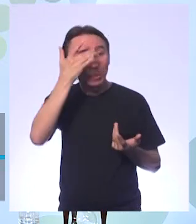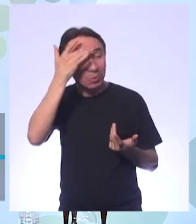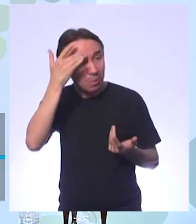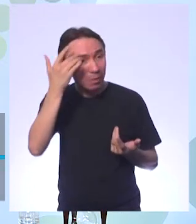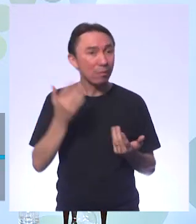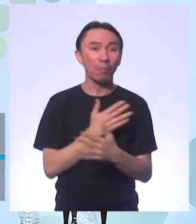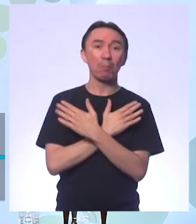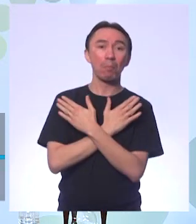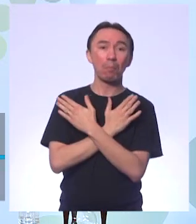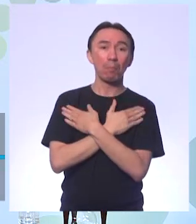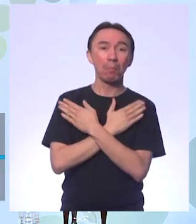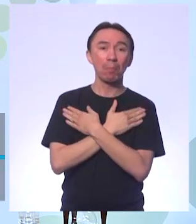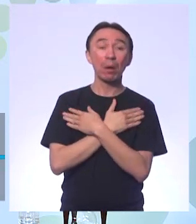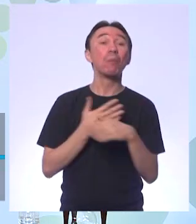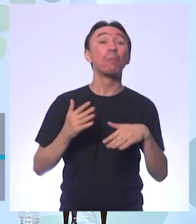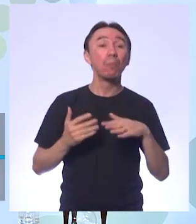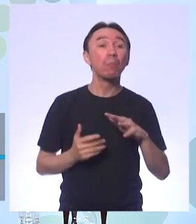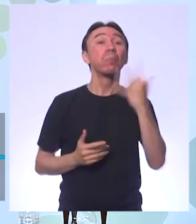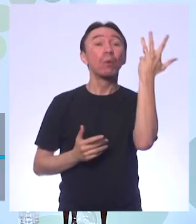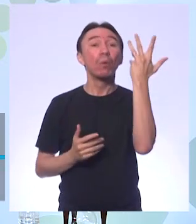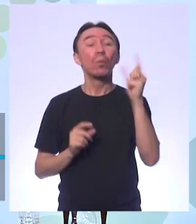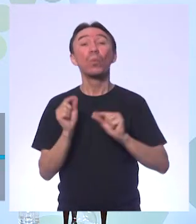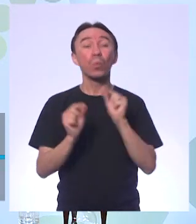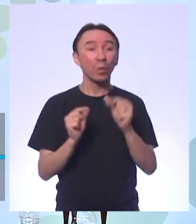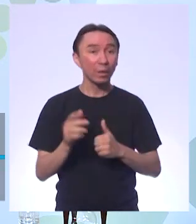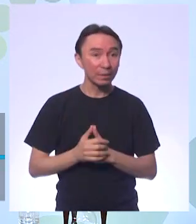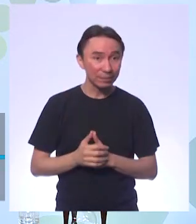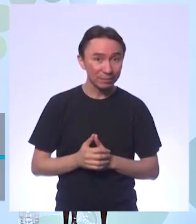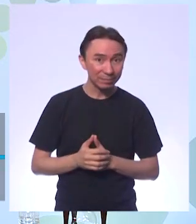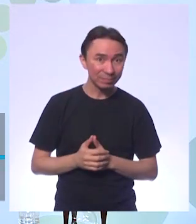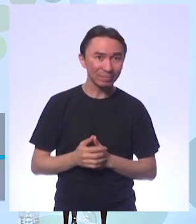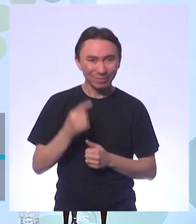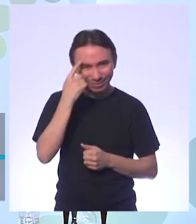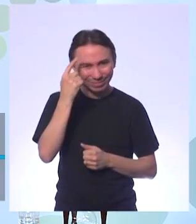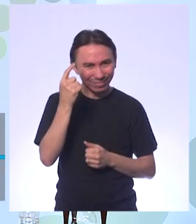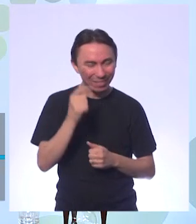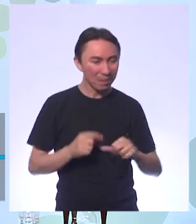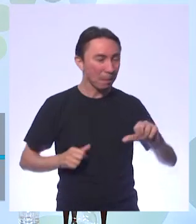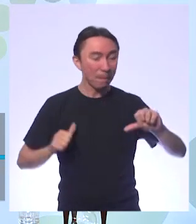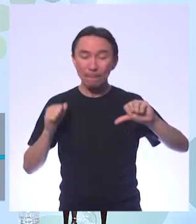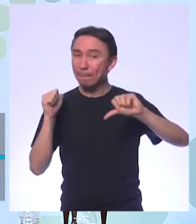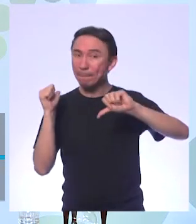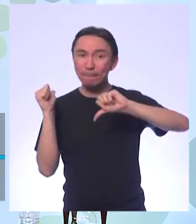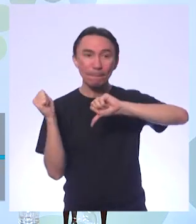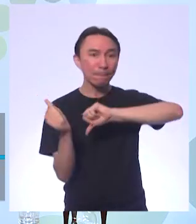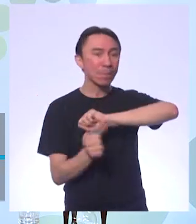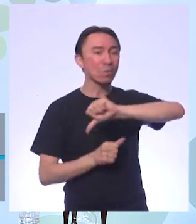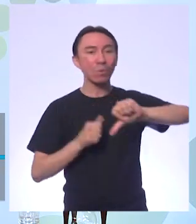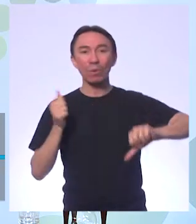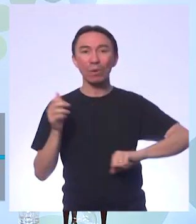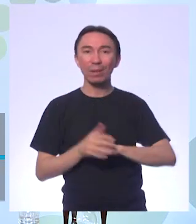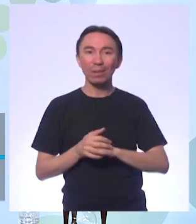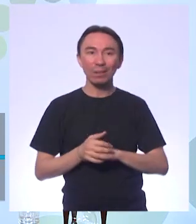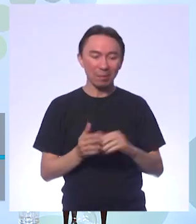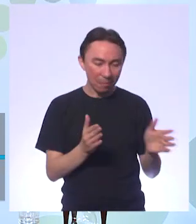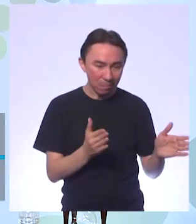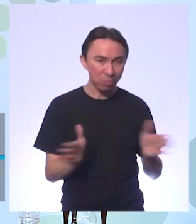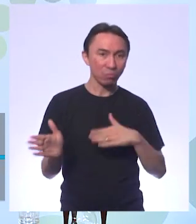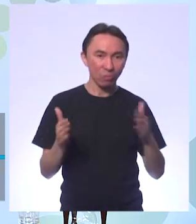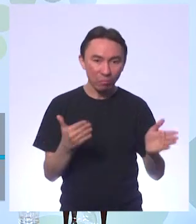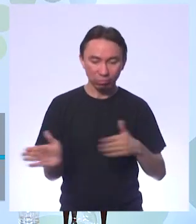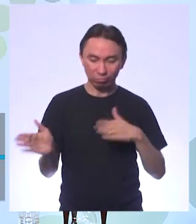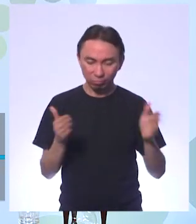olha só, bastou a mudança na lógica de produção na